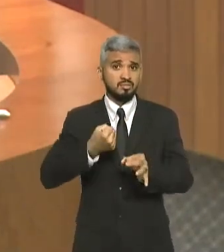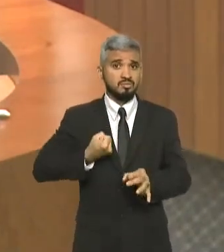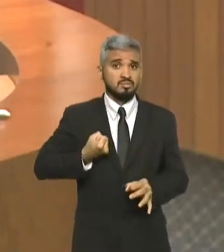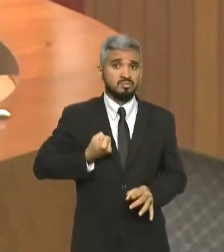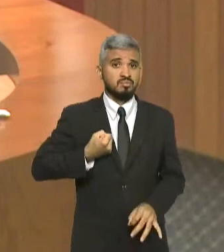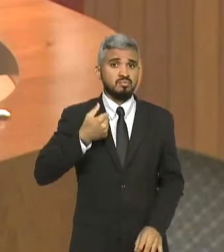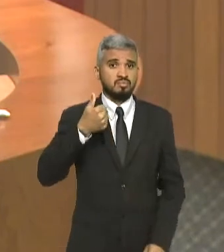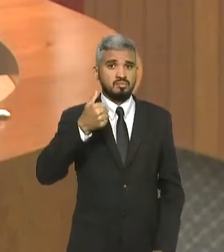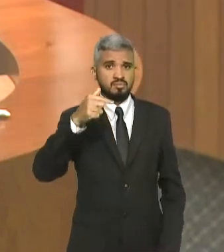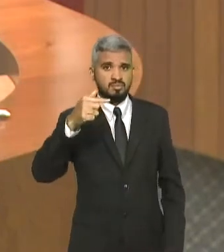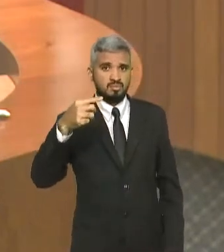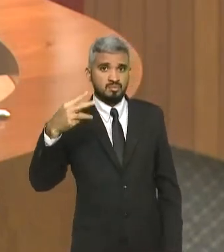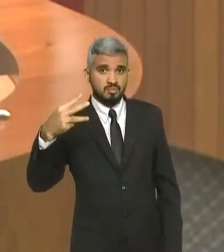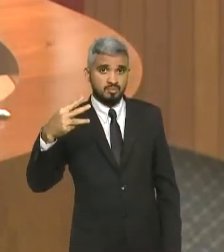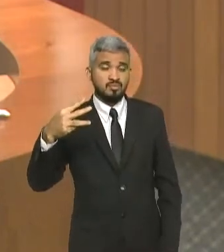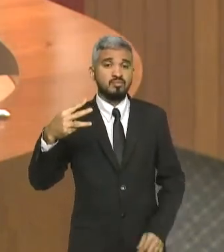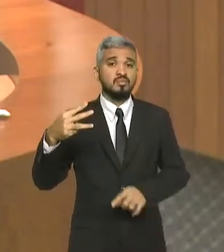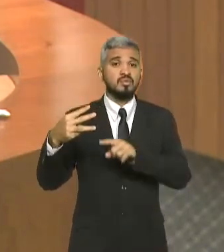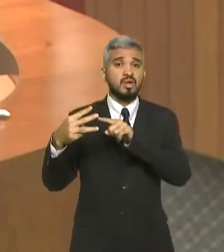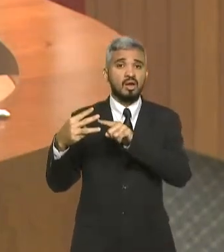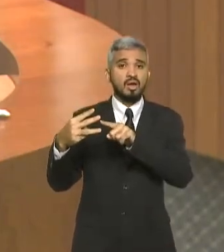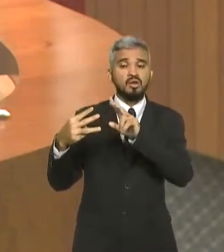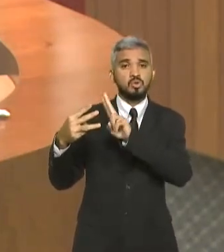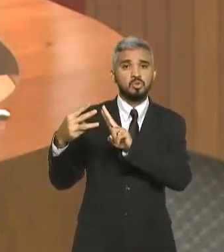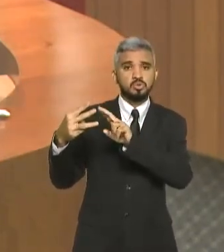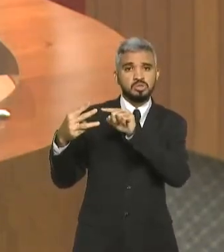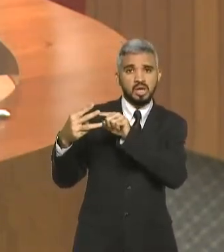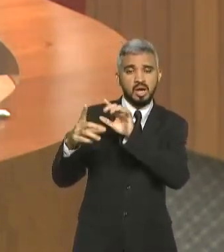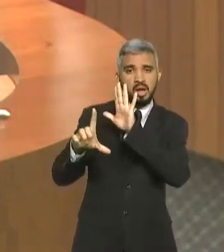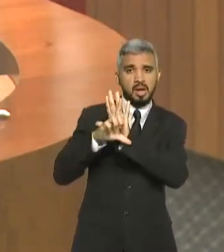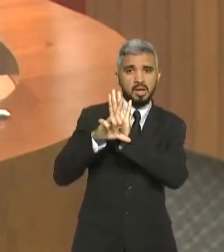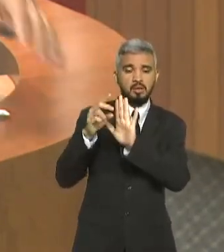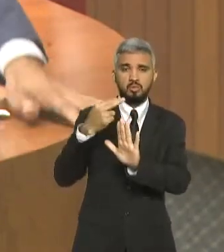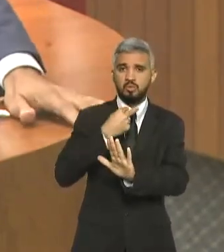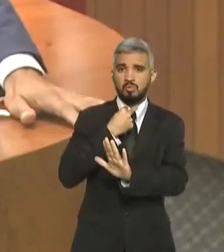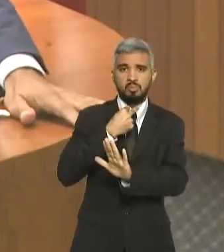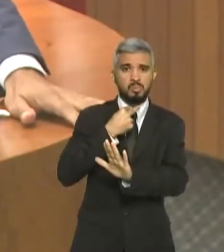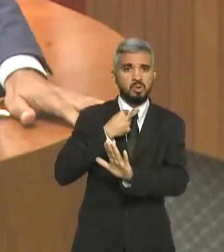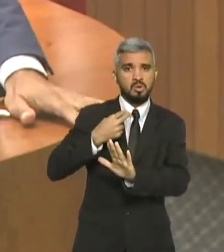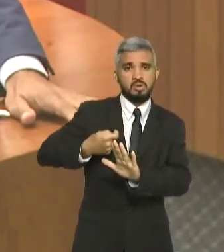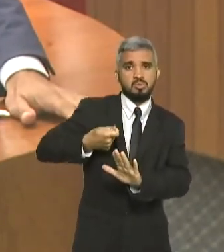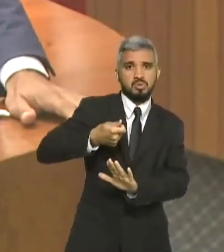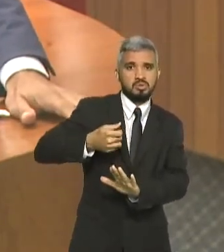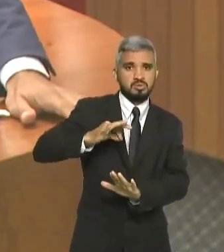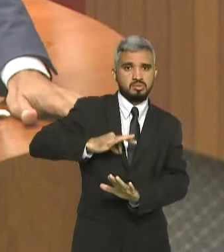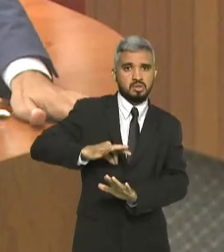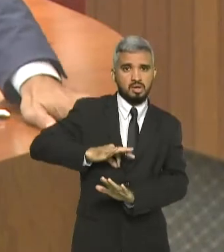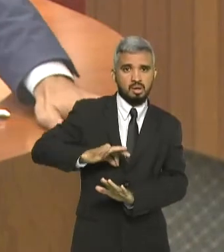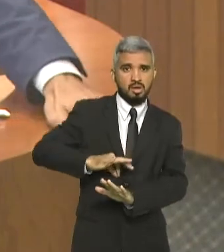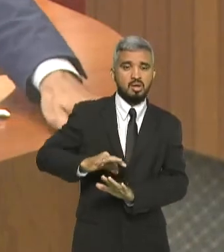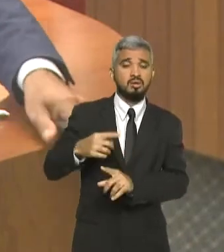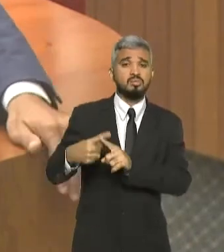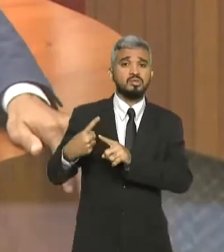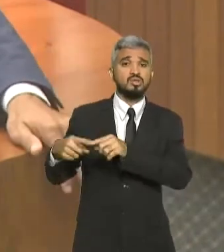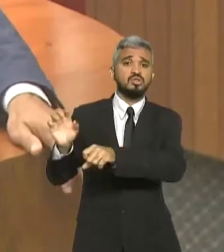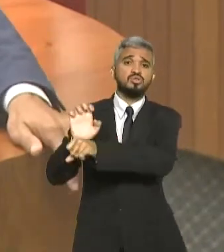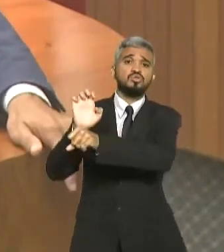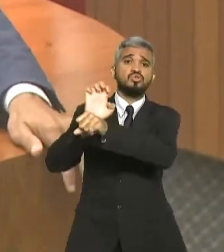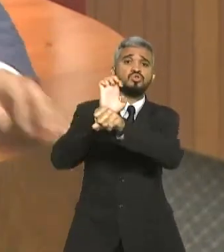não nomear os aprovados em concurso, não fazer, todos os estados estão fazendo concurso.